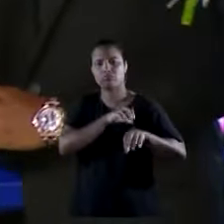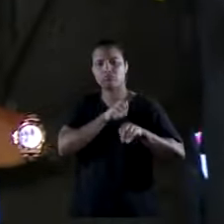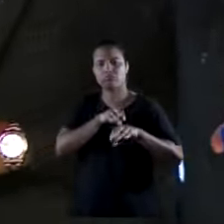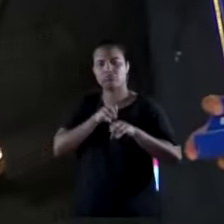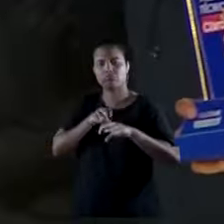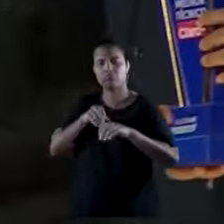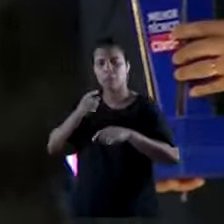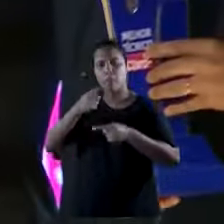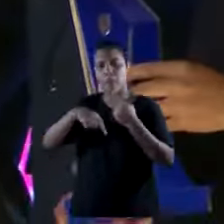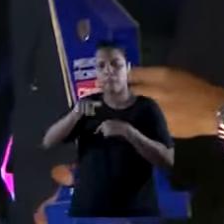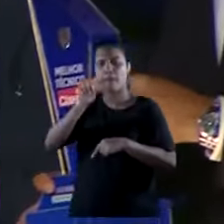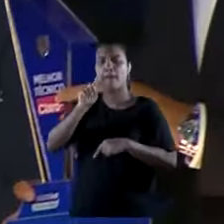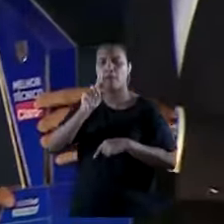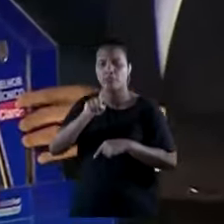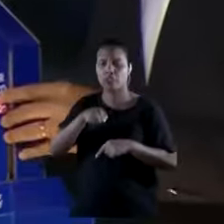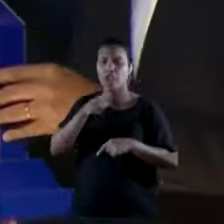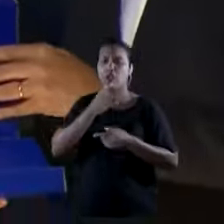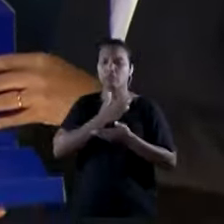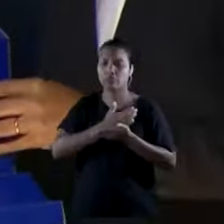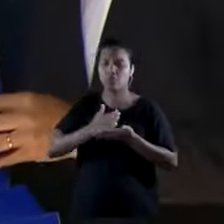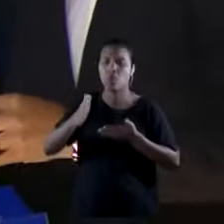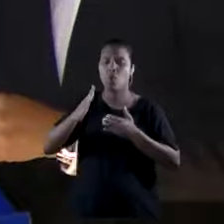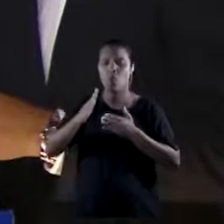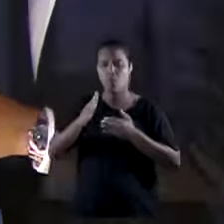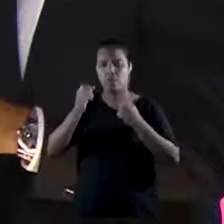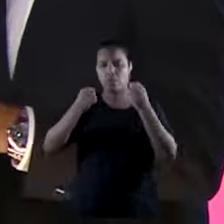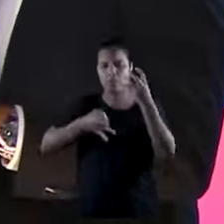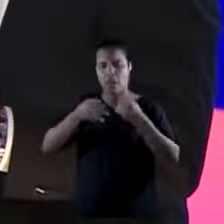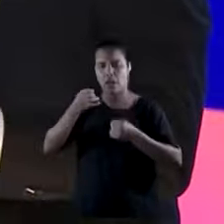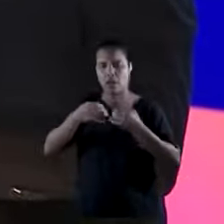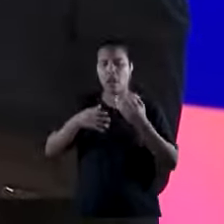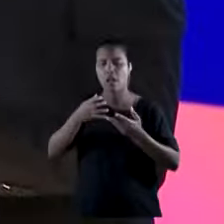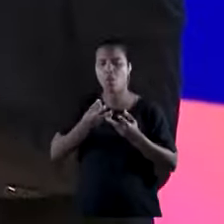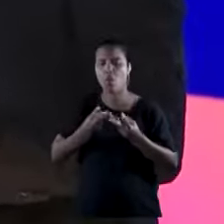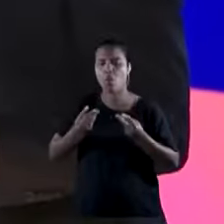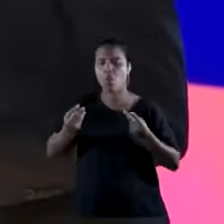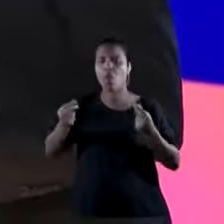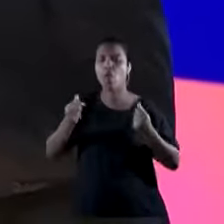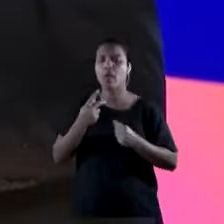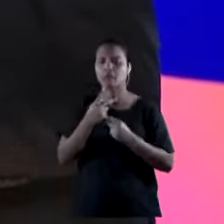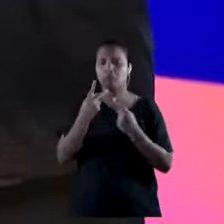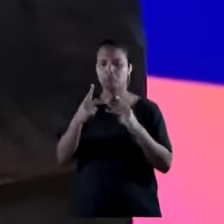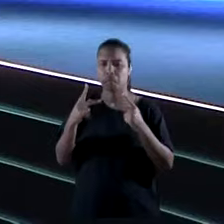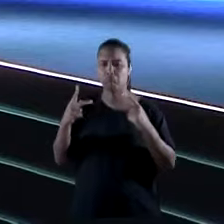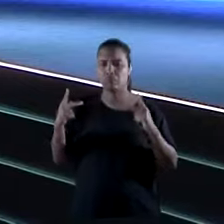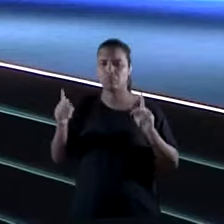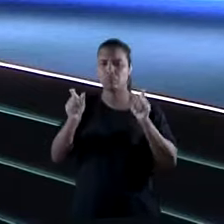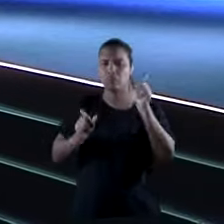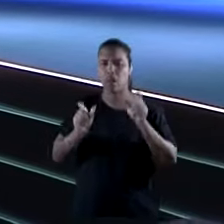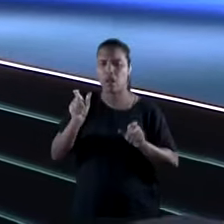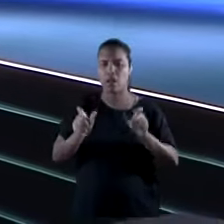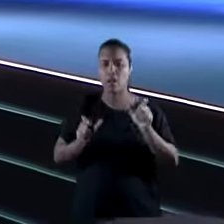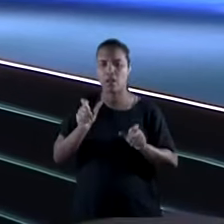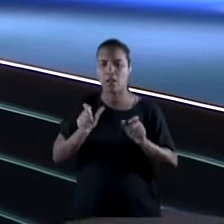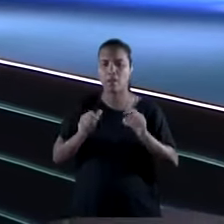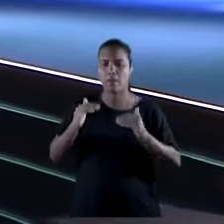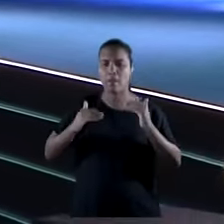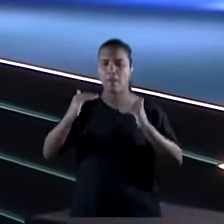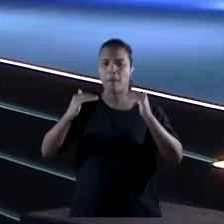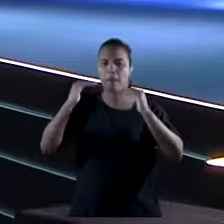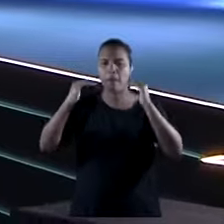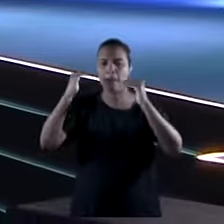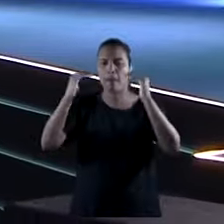um jogo muito emocionante pela qualidade técnica e a seleção, todos os jogadores se destacando em cada função. Parabéns a todos os